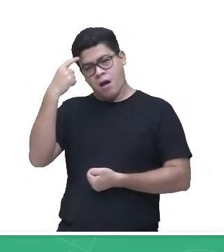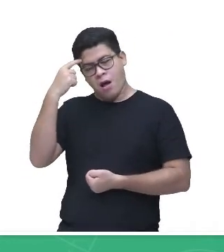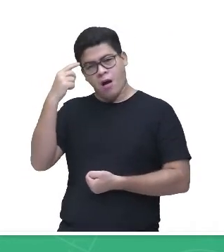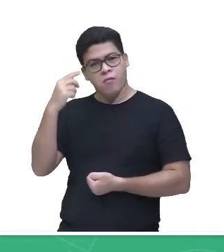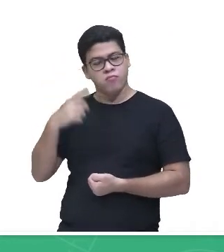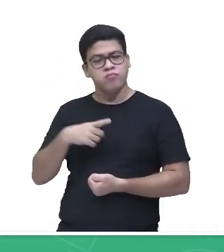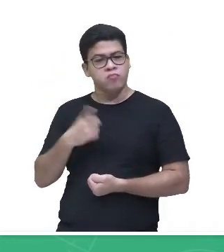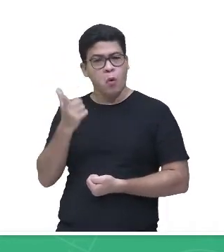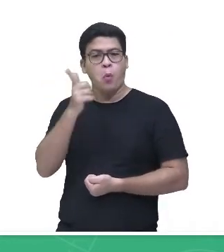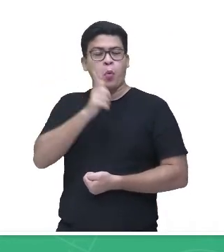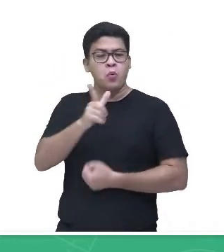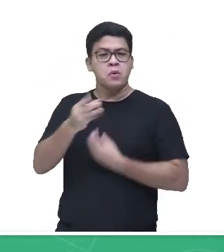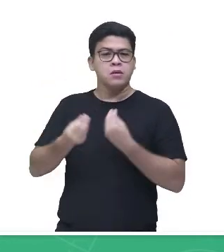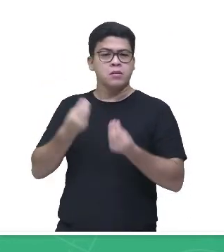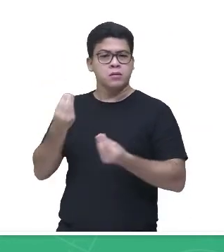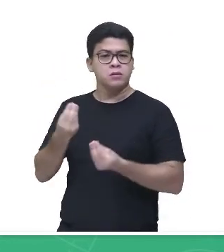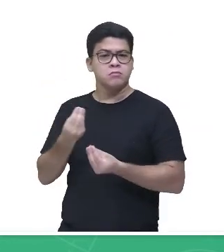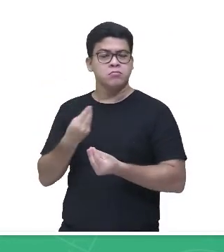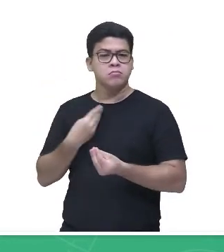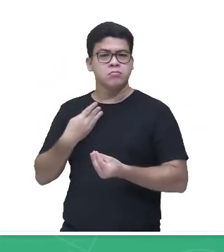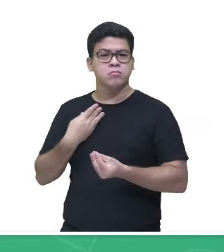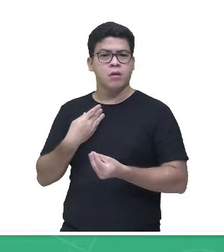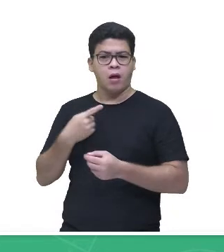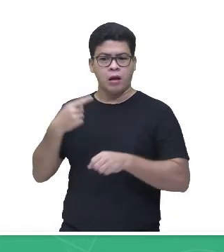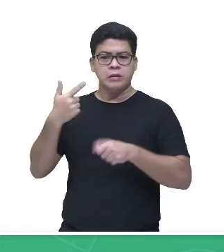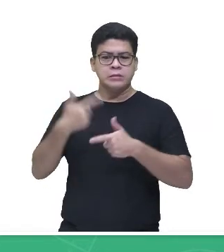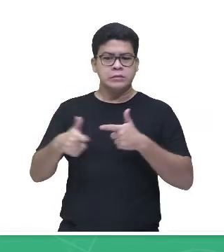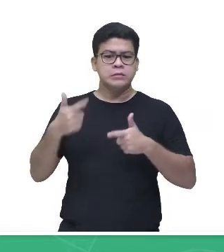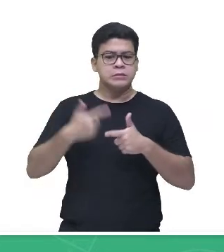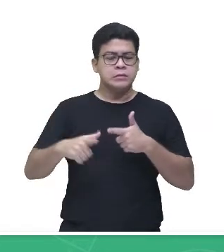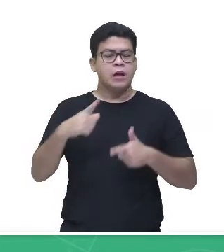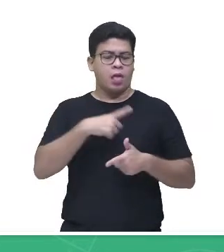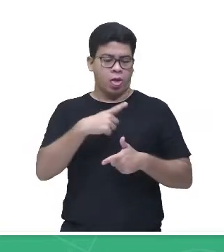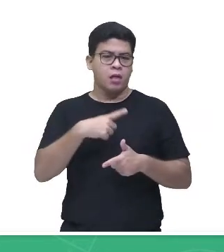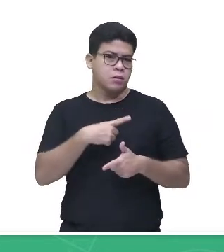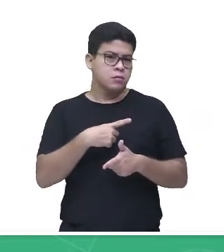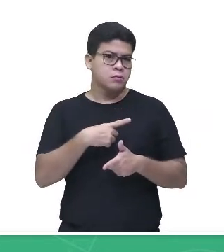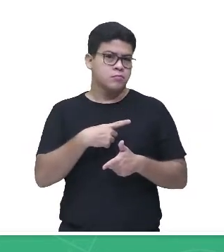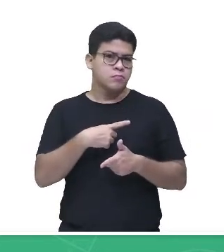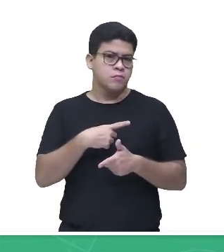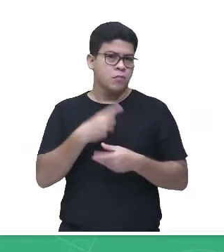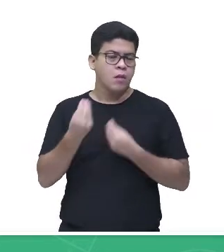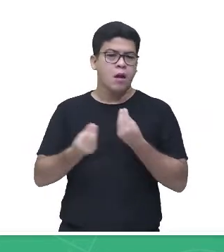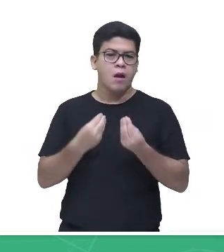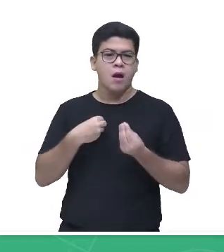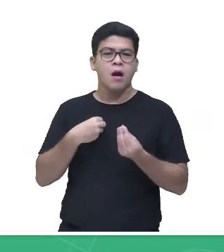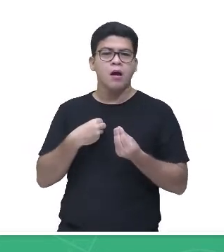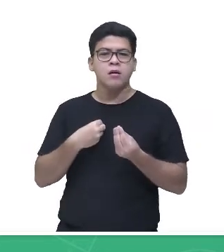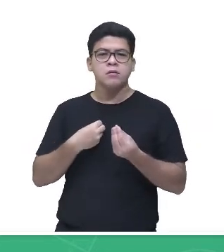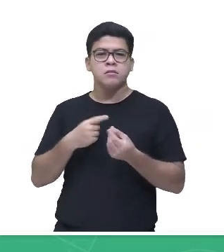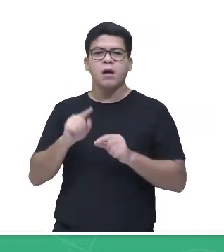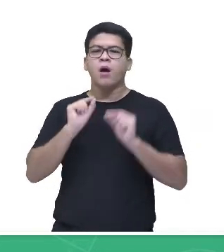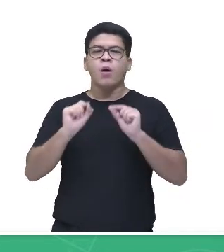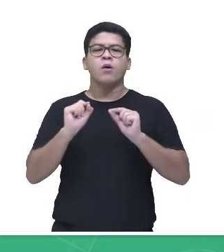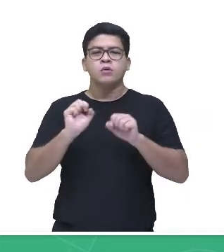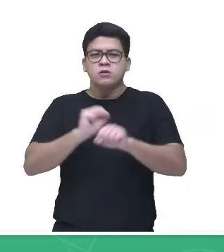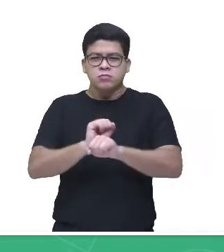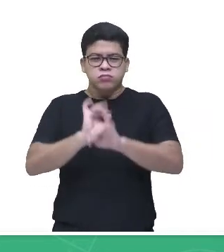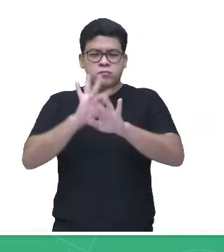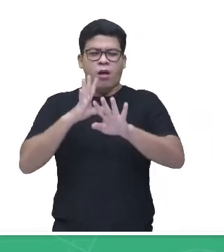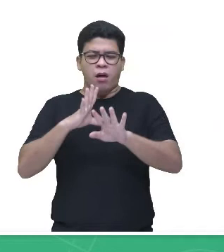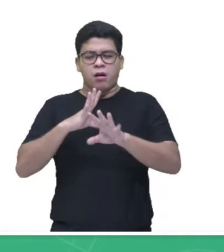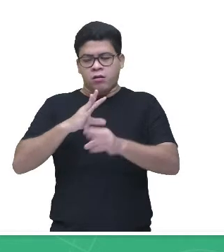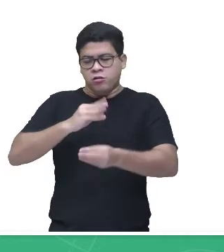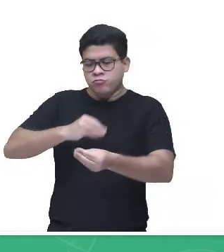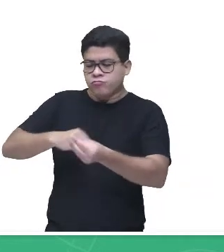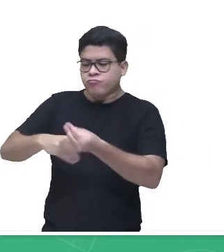as pessoas observassem que haviam problemas, principalmente os monarcas. Déspotas esclarecidos eram os reis que tentavam mesclar